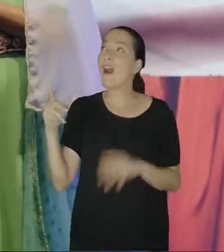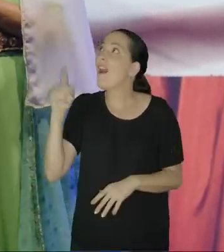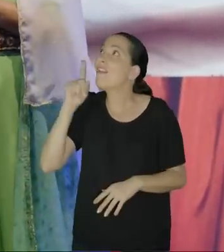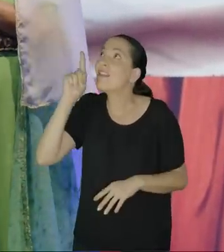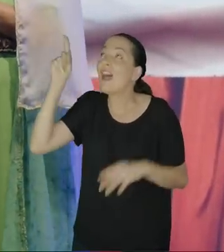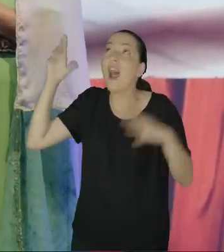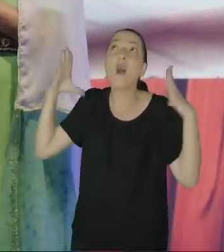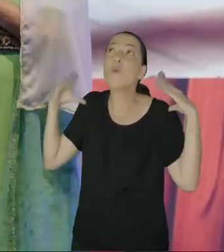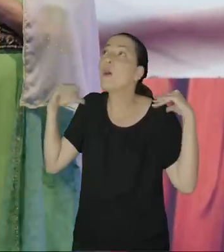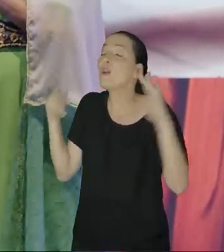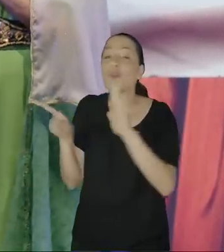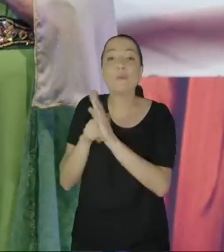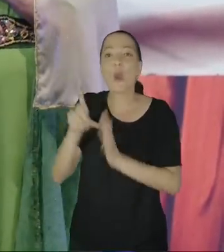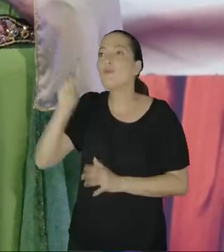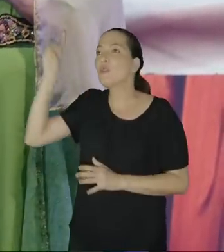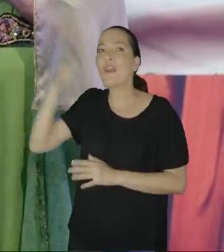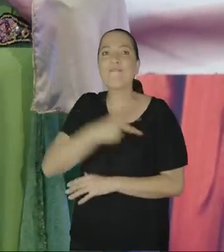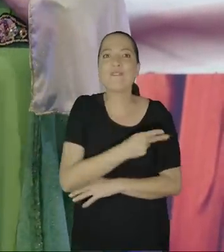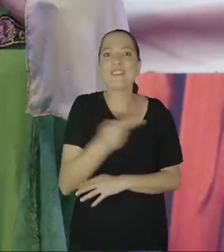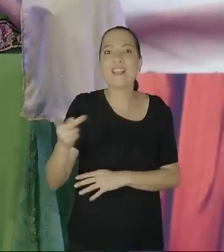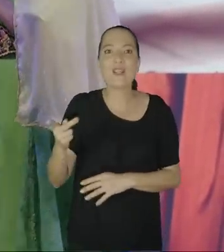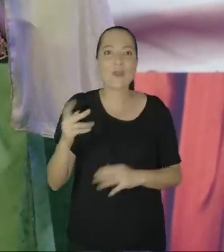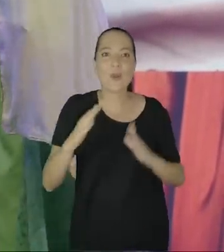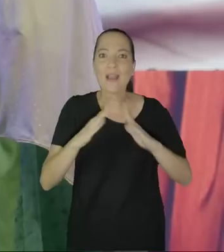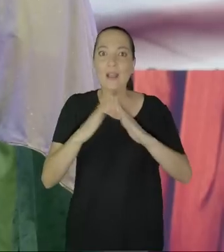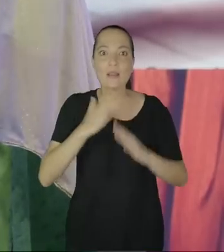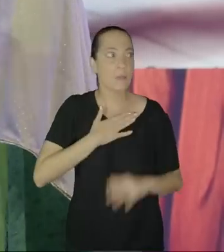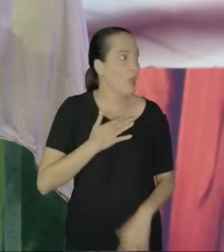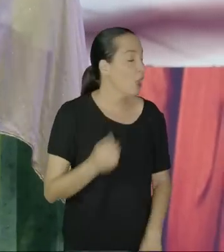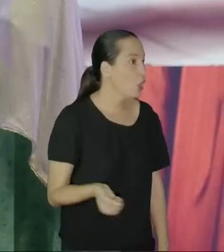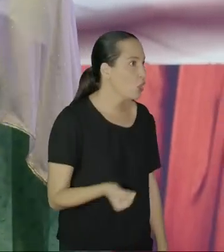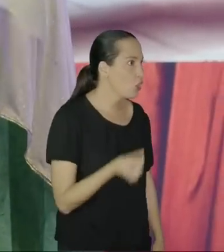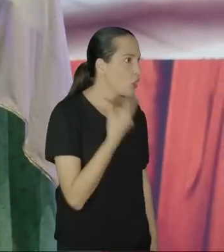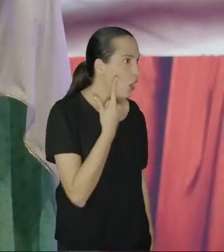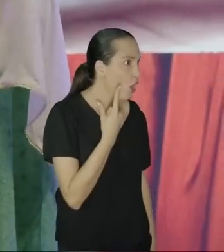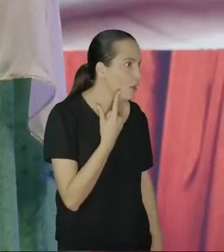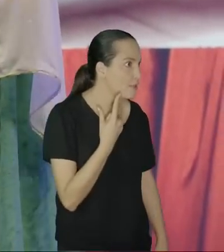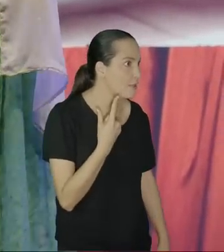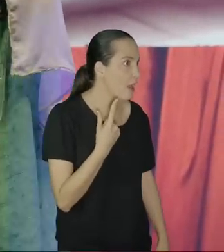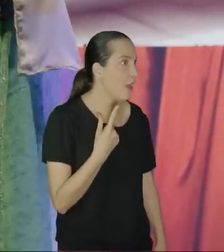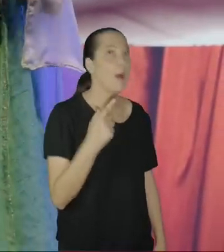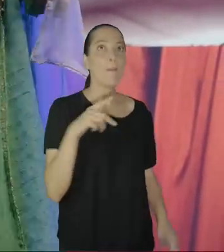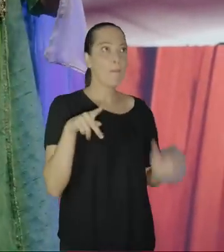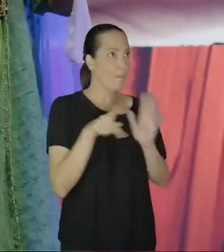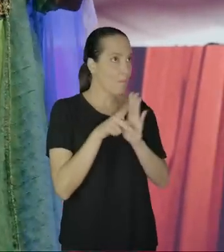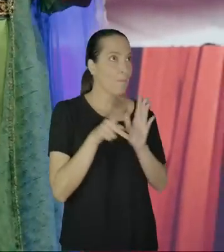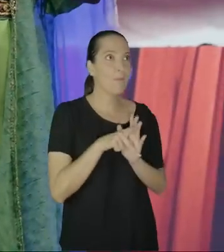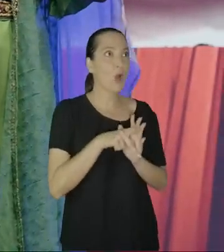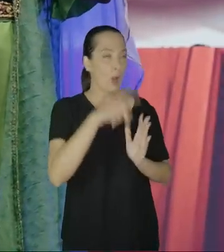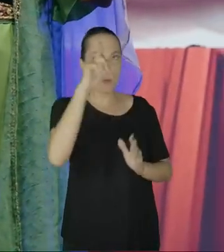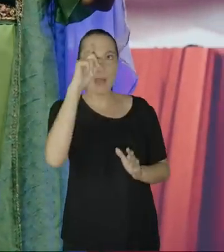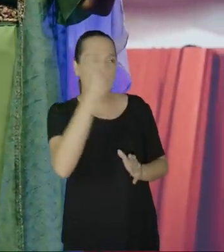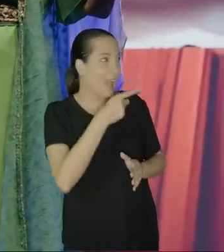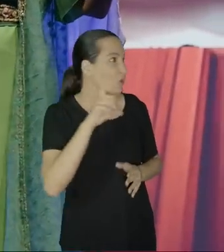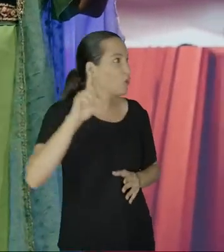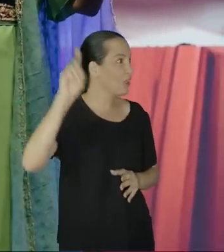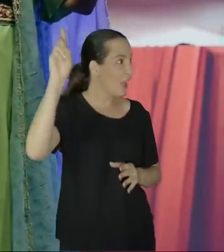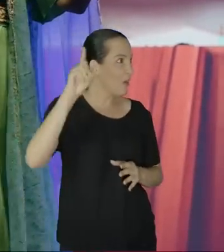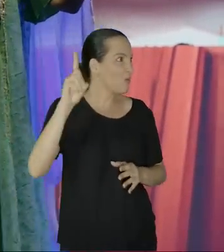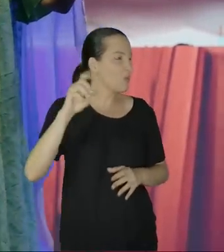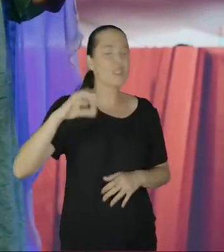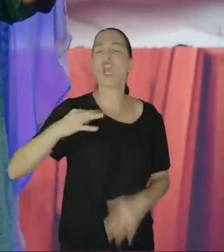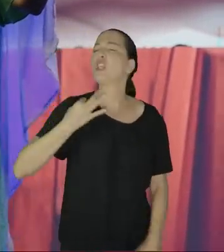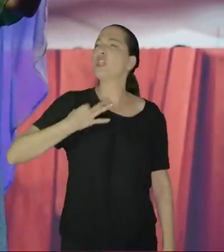O anjo do Senhor me visitou. O enviado de Deus? Que honra, Maria,